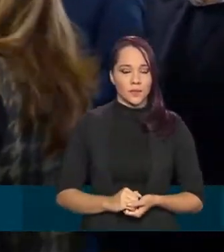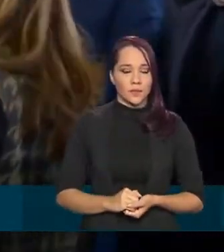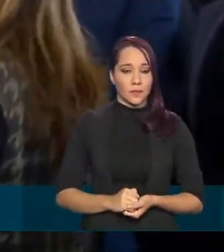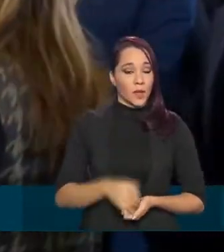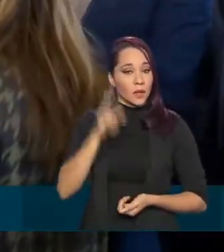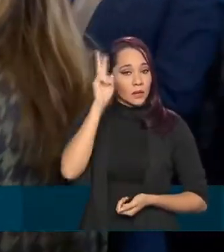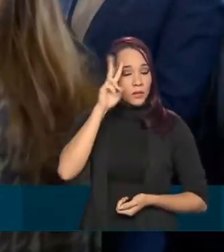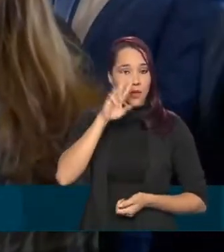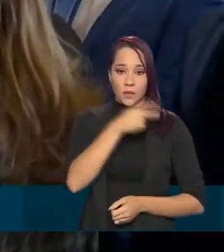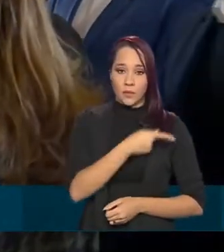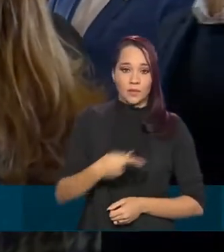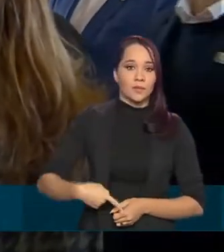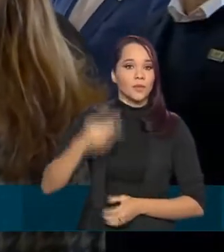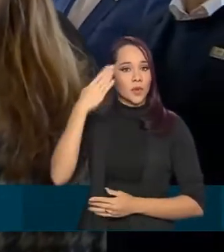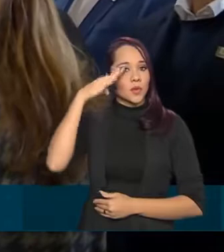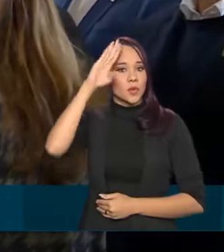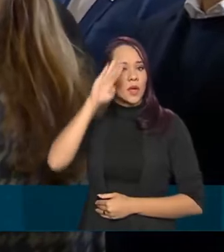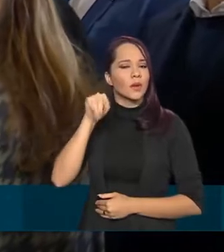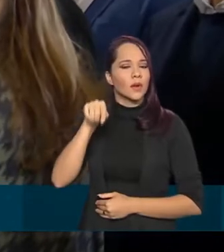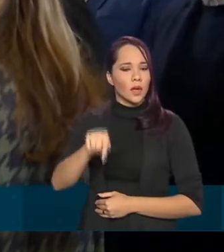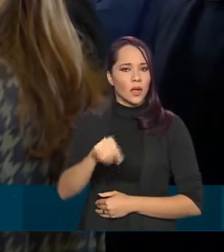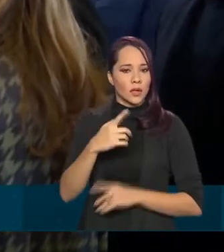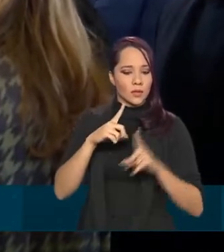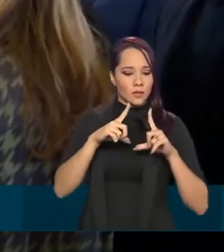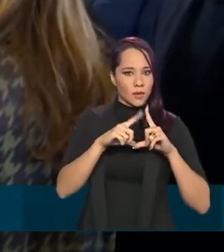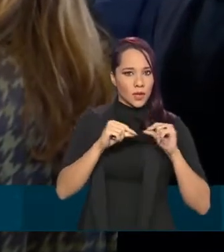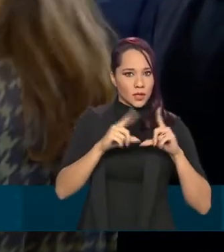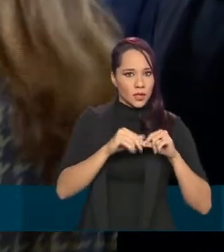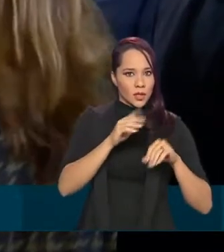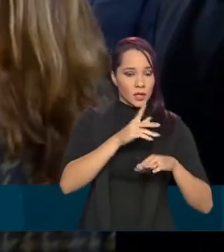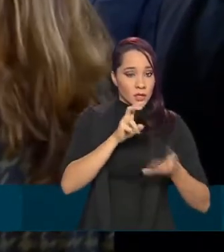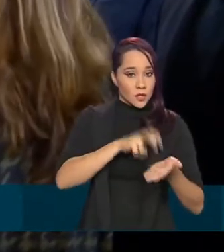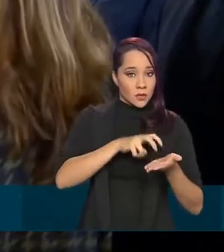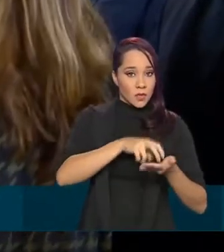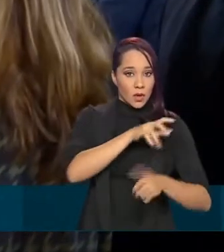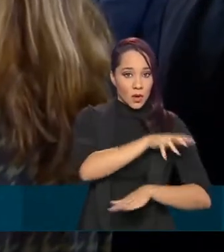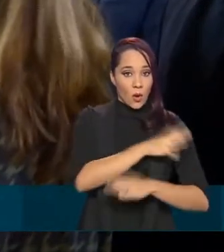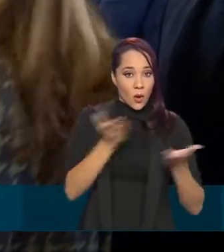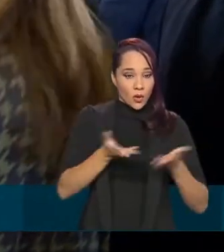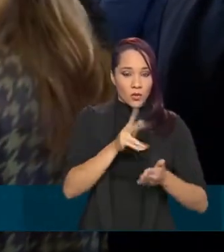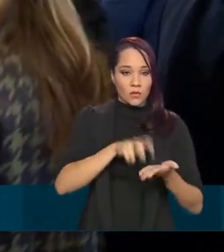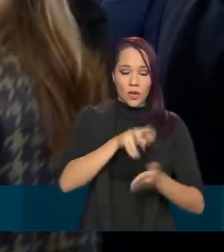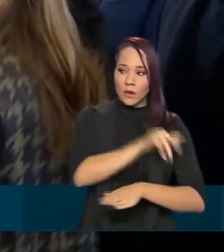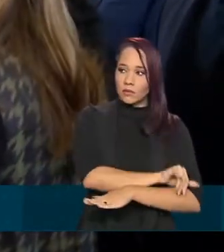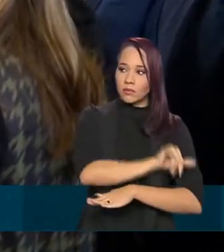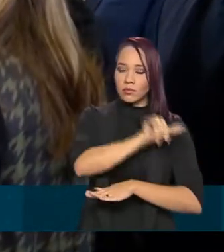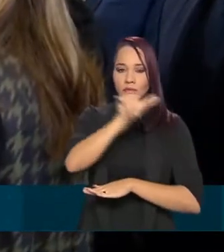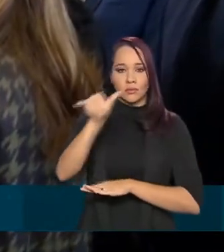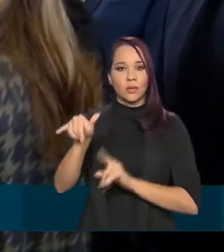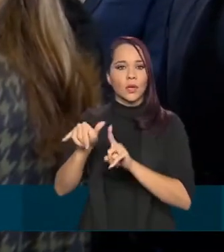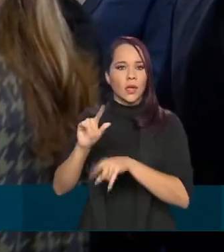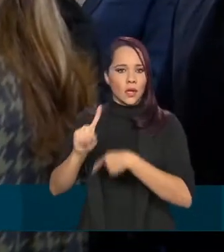Lembrando que o presidente Jair Bolsonaro saiu aqui de Brasília no início da manhã e depois